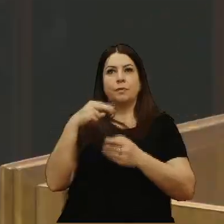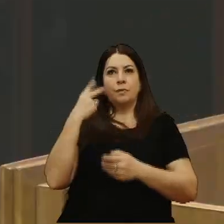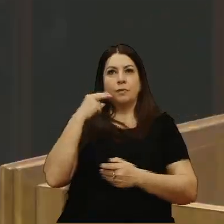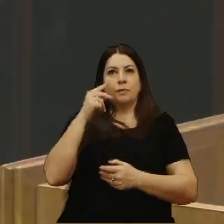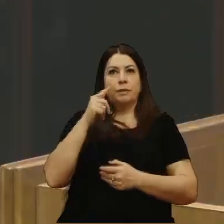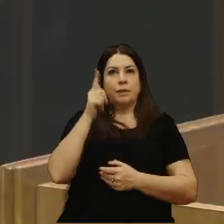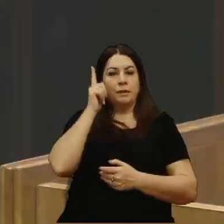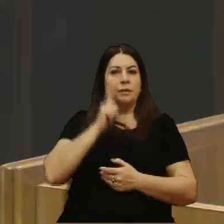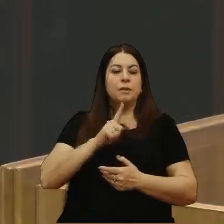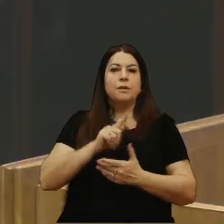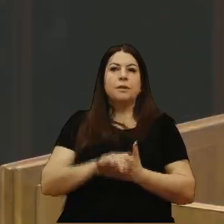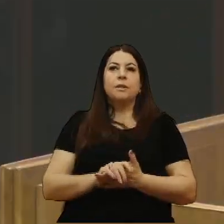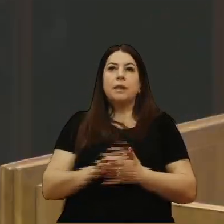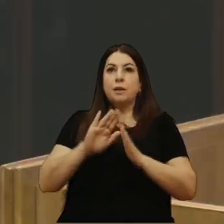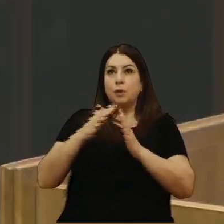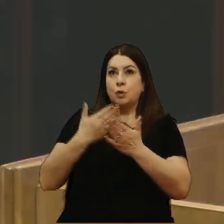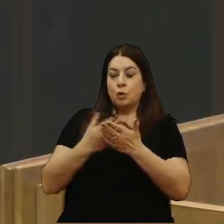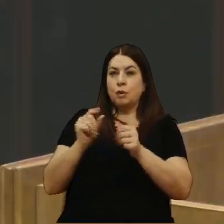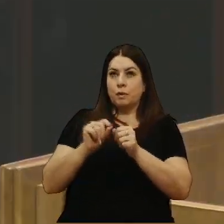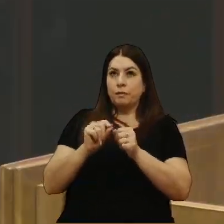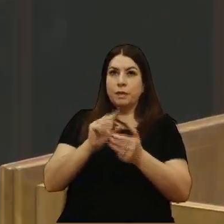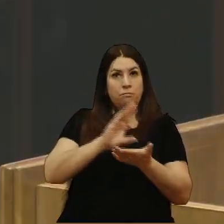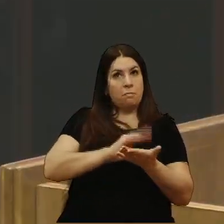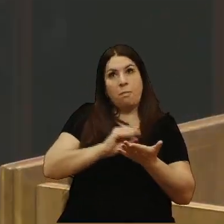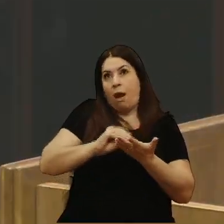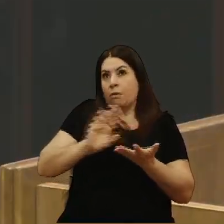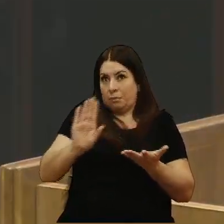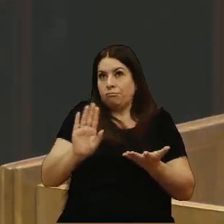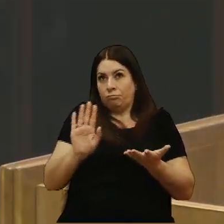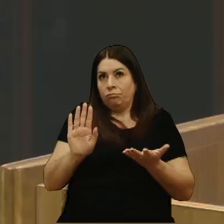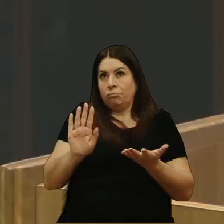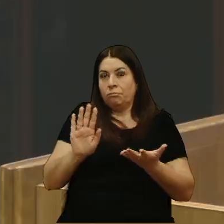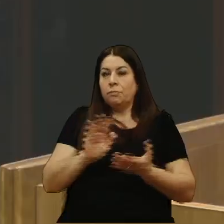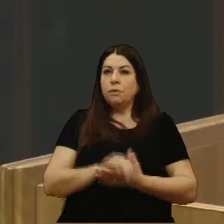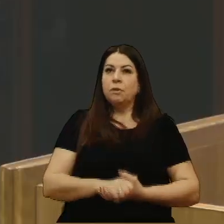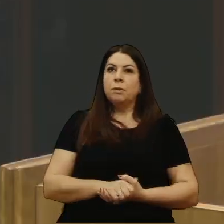Lucas Carenhato. A escola fez uma ata